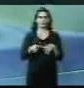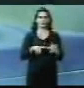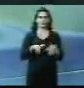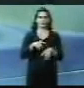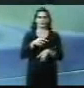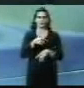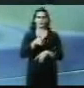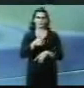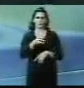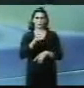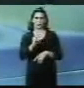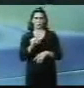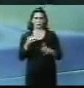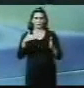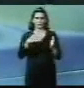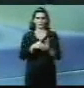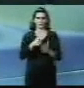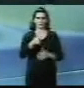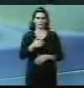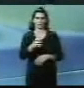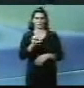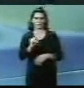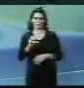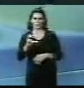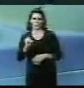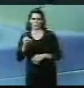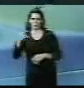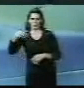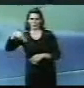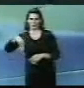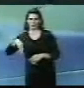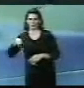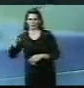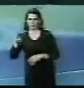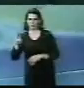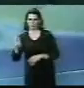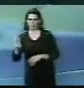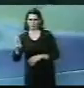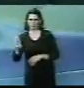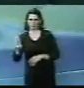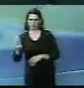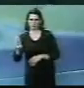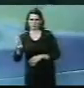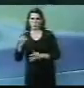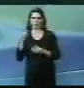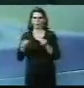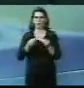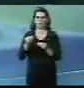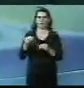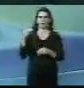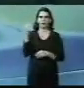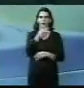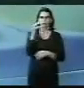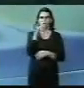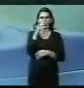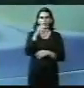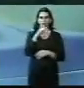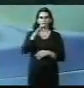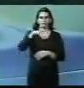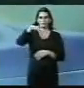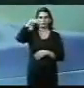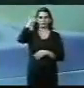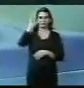100 megabits. Então, veja, é muito mais rápido, é uma velocidade de transferência muito